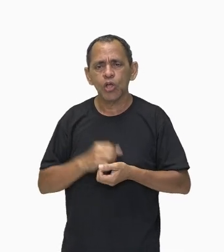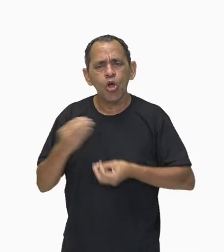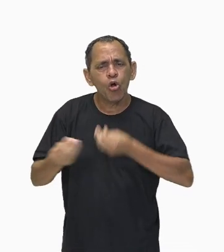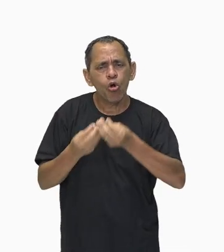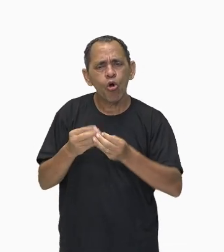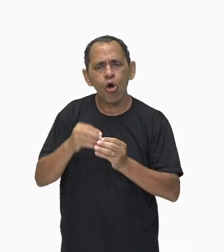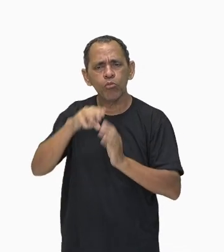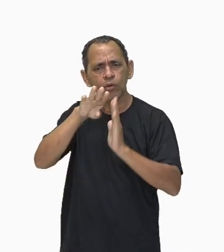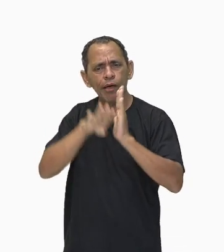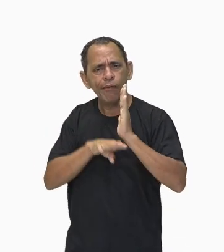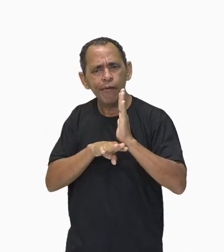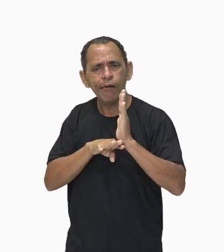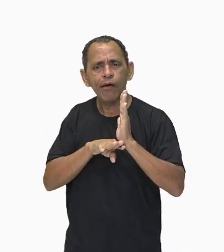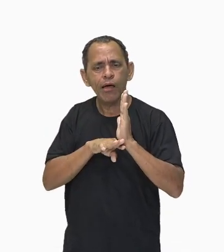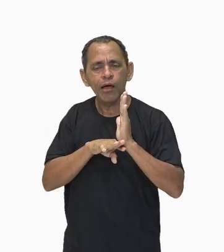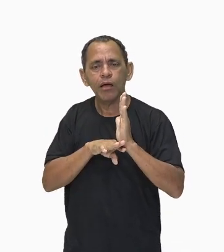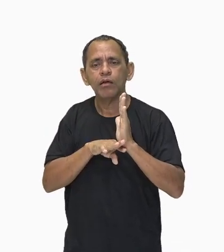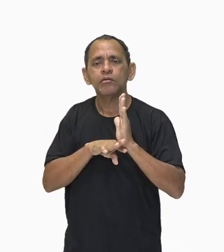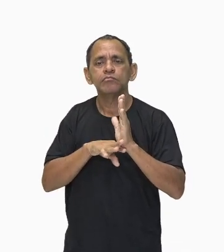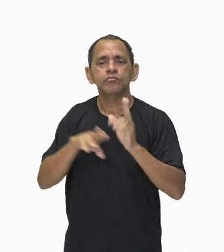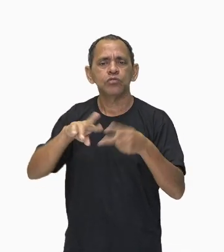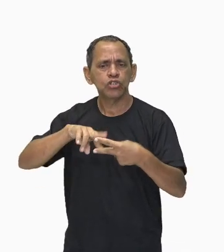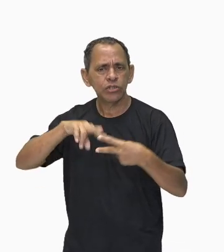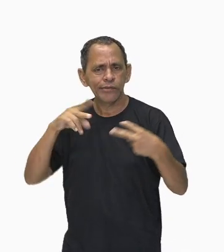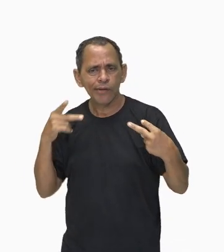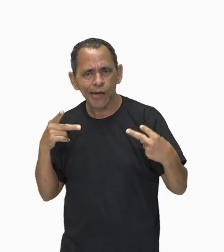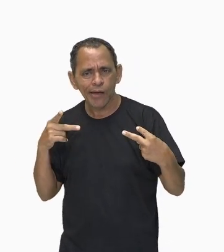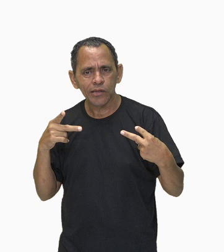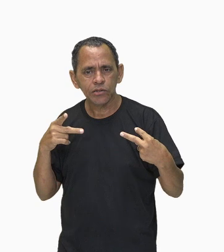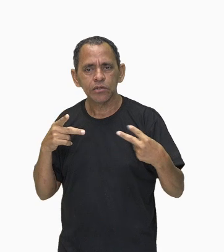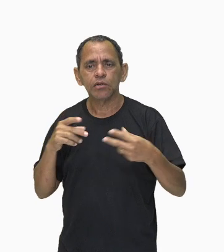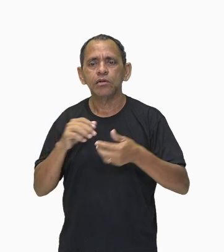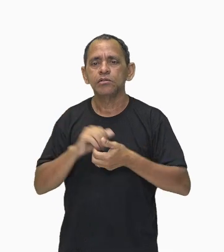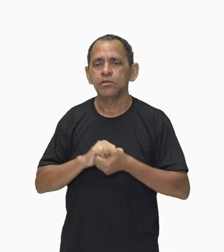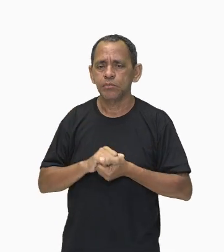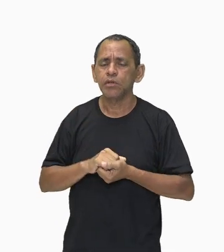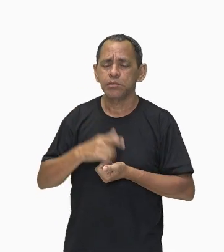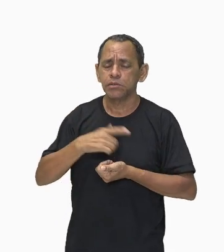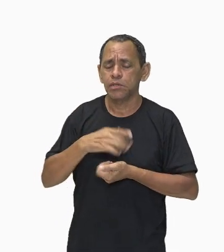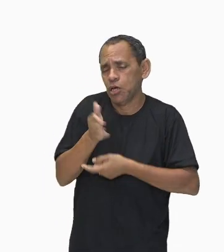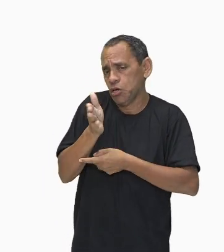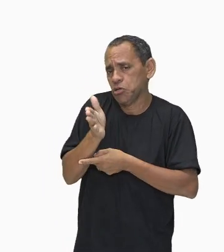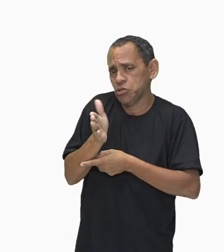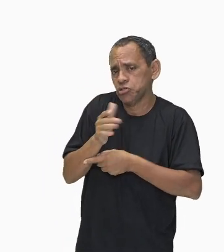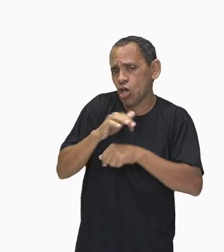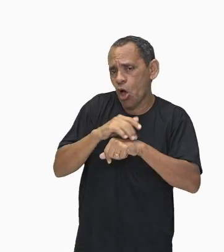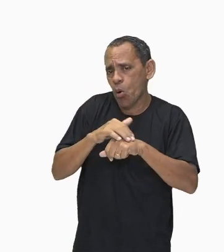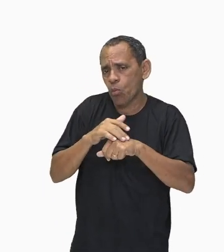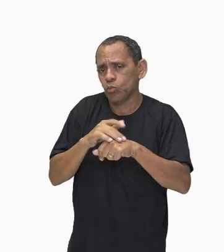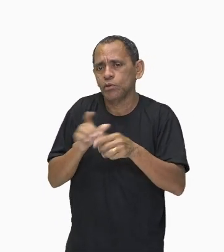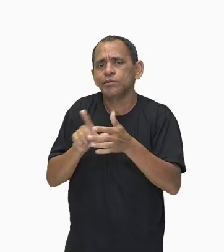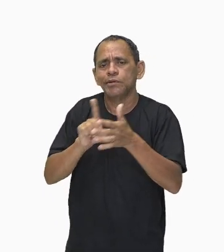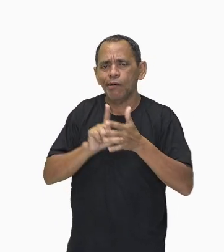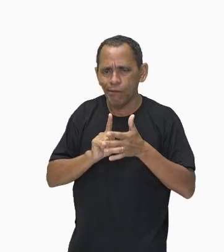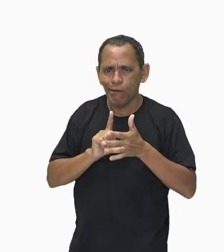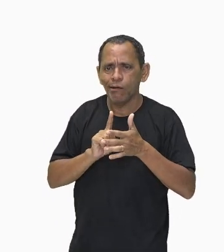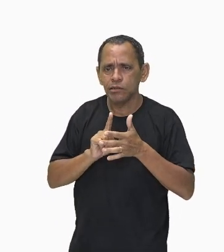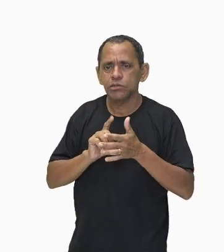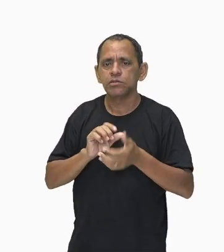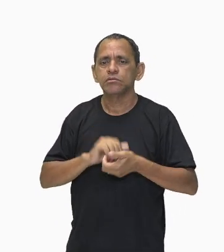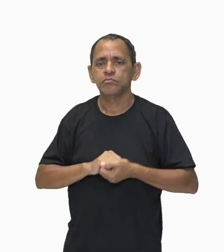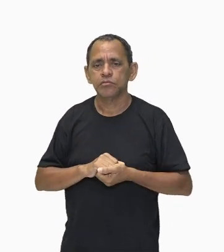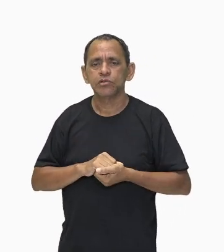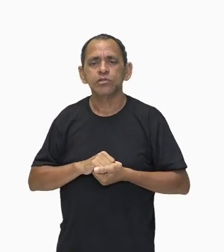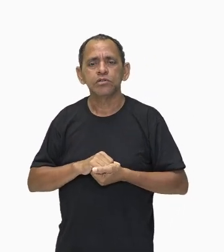doença? Fatores genéticos, né? Você já tem uma predisposição, que provavelmente já ocorre uma situação